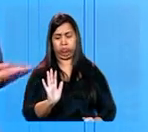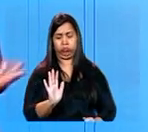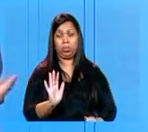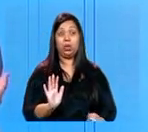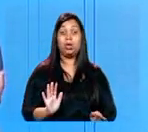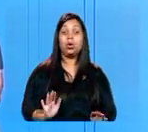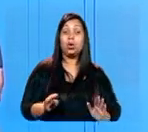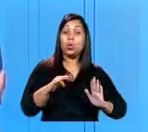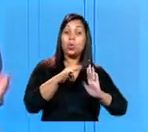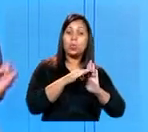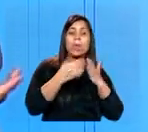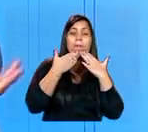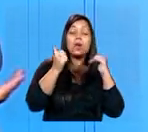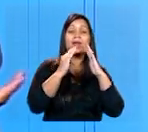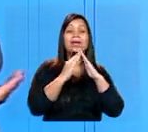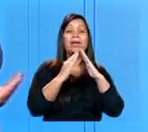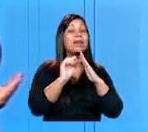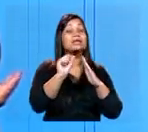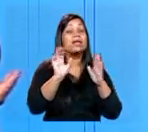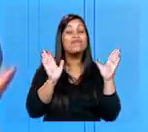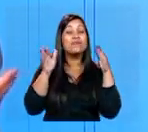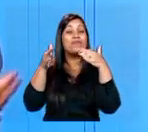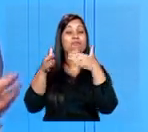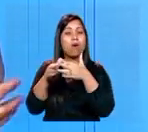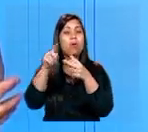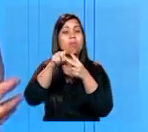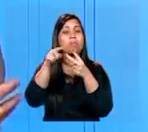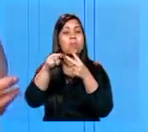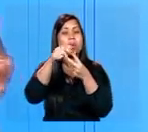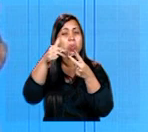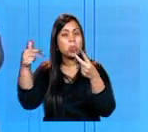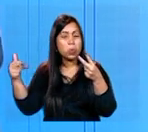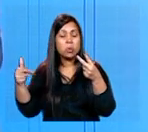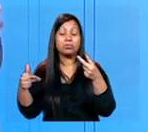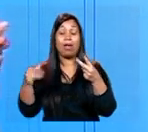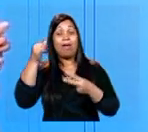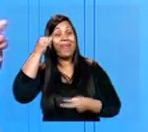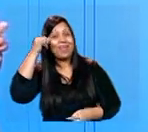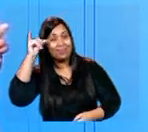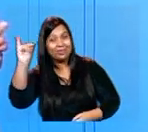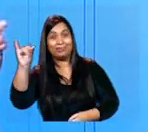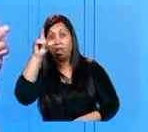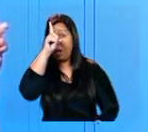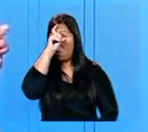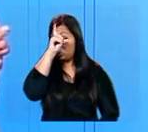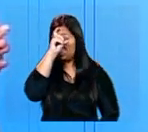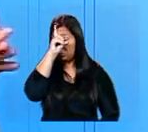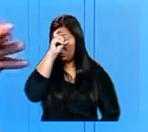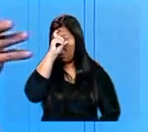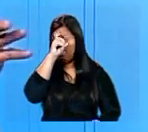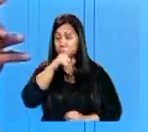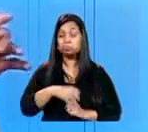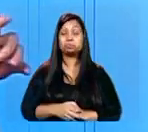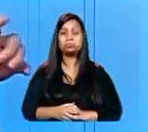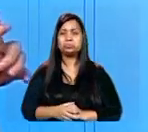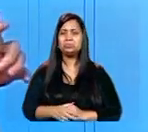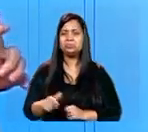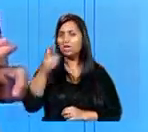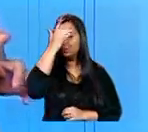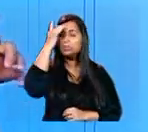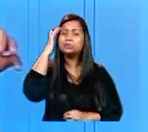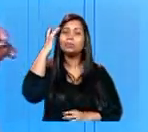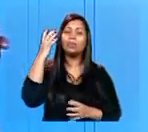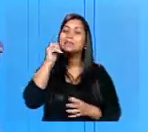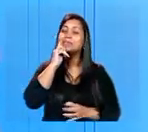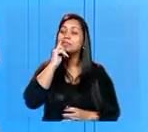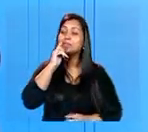programa Melhor em Casa ele é voltado principalmente para duas situações. Evitar a hospitalização e o paciente